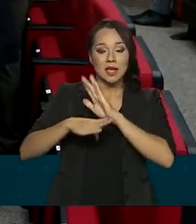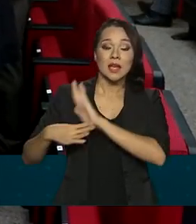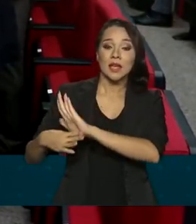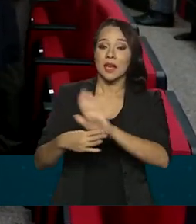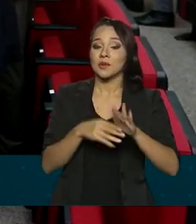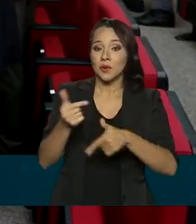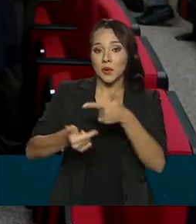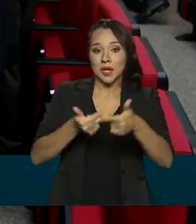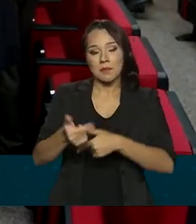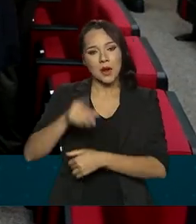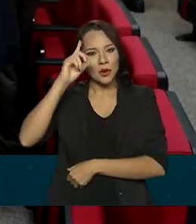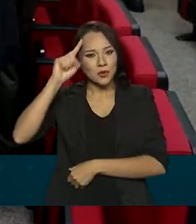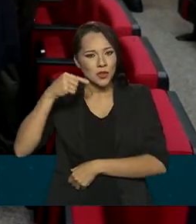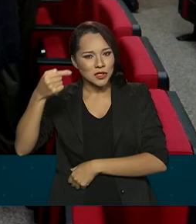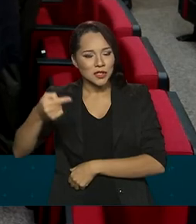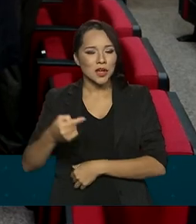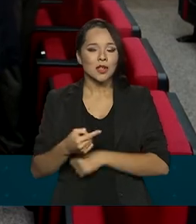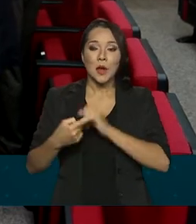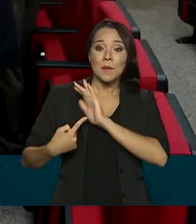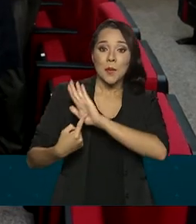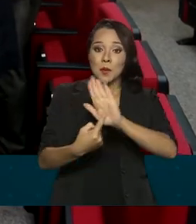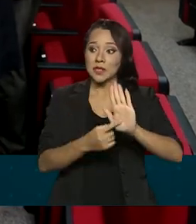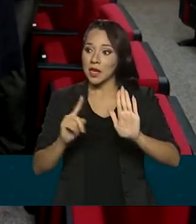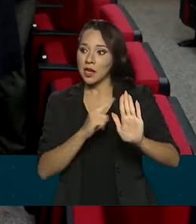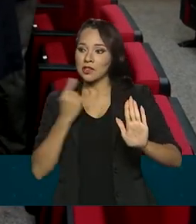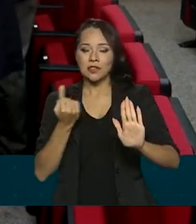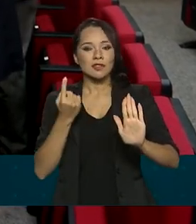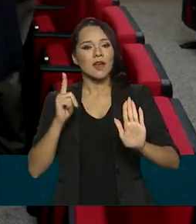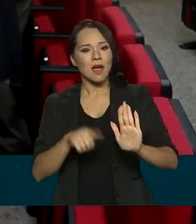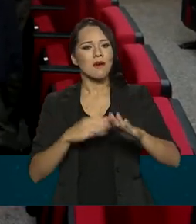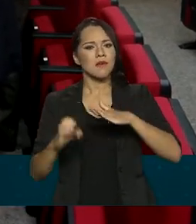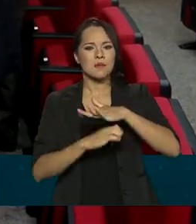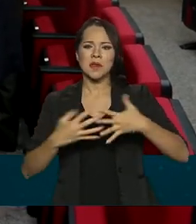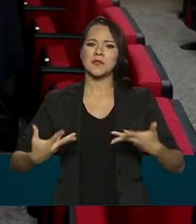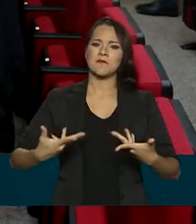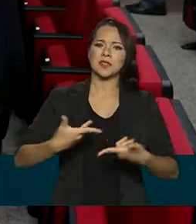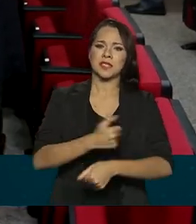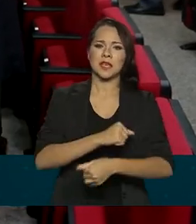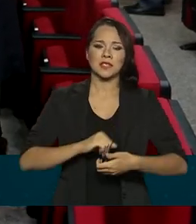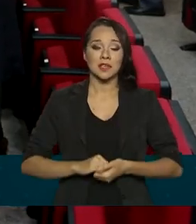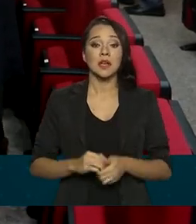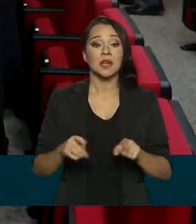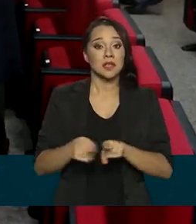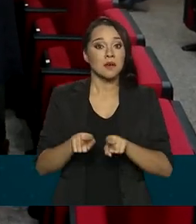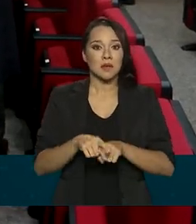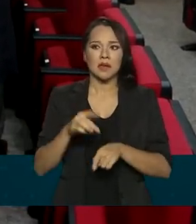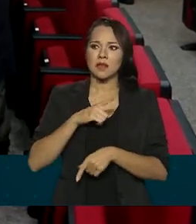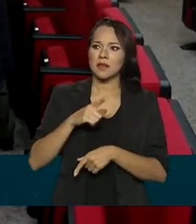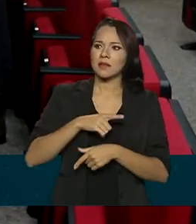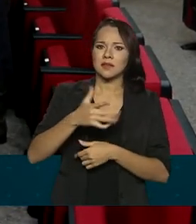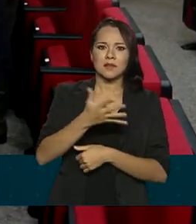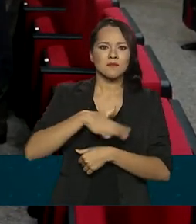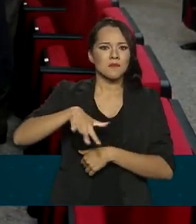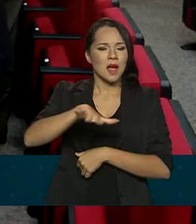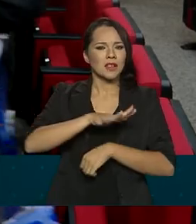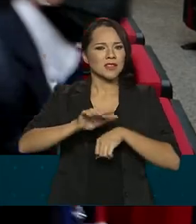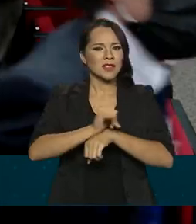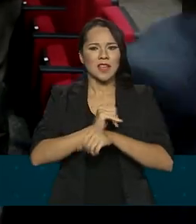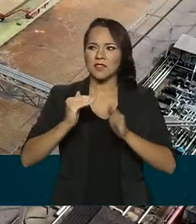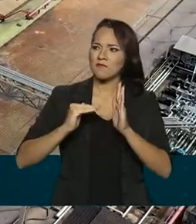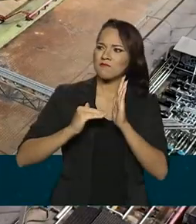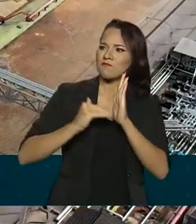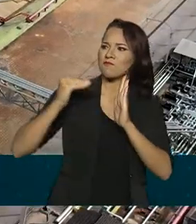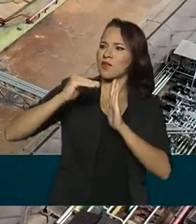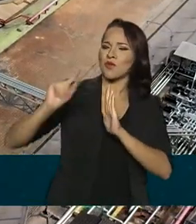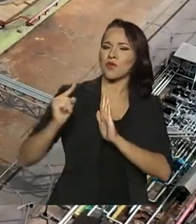um seu trabalho do dia a dia para mostrar que a gente é uma empresa eficiente e que uma governança de toba no